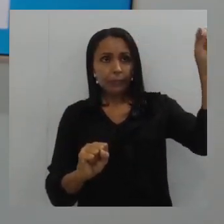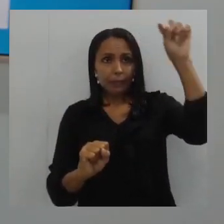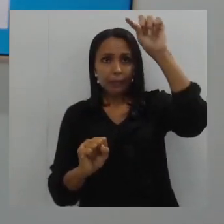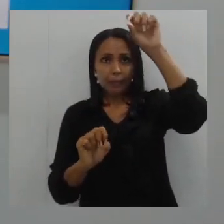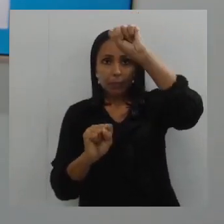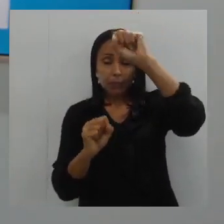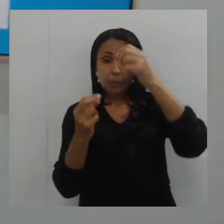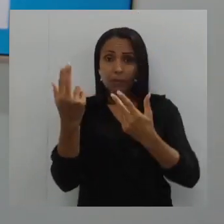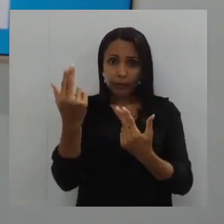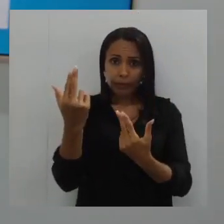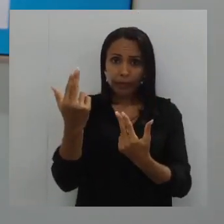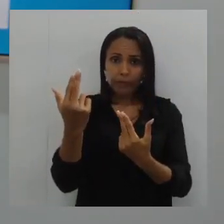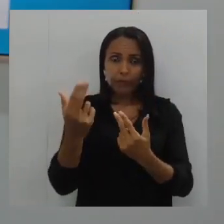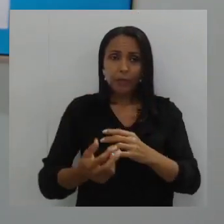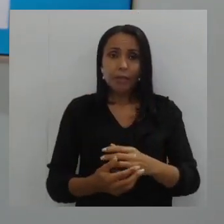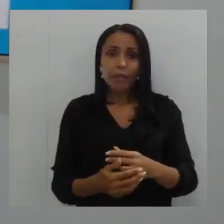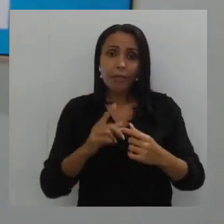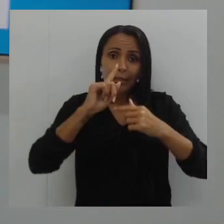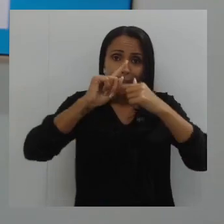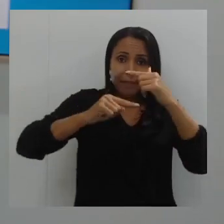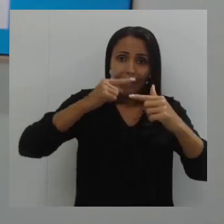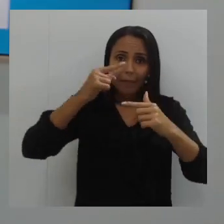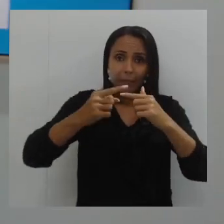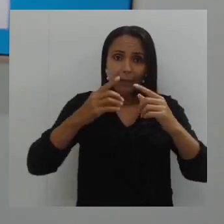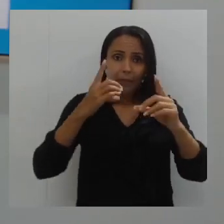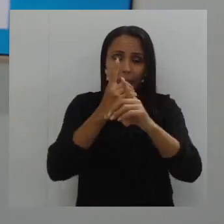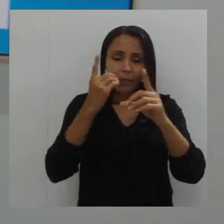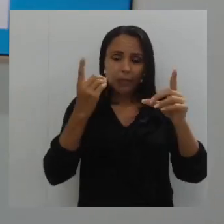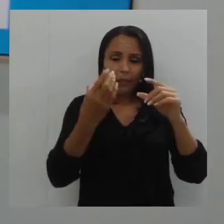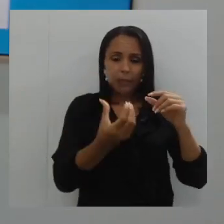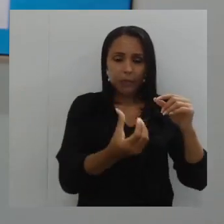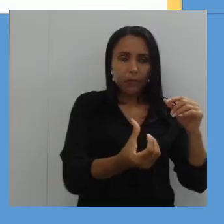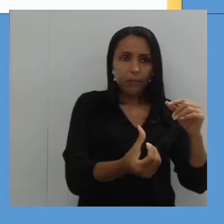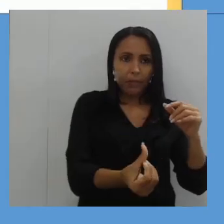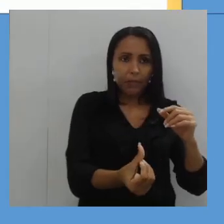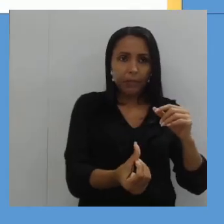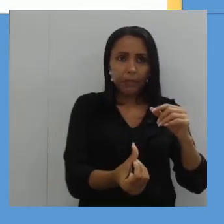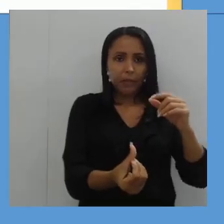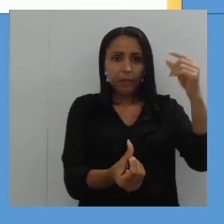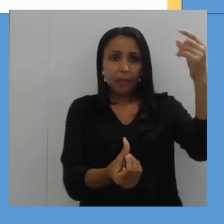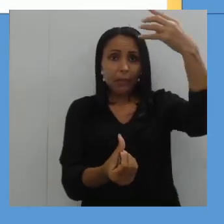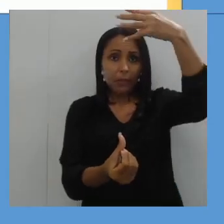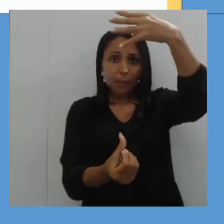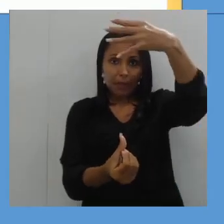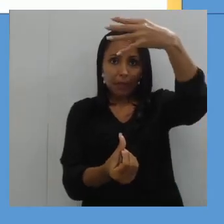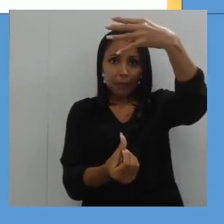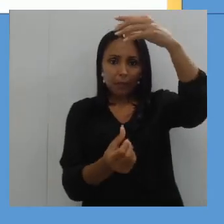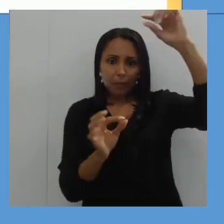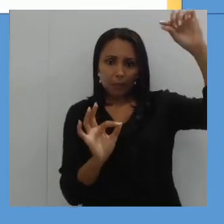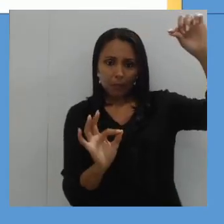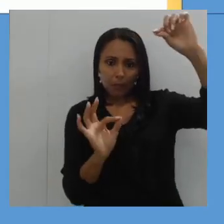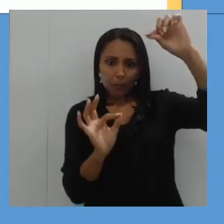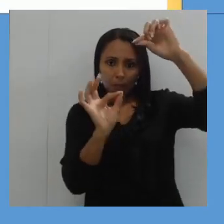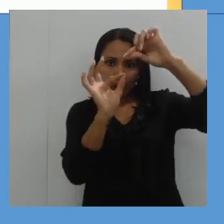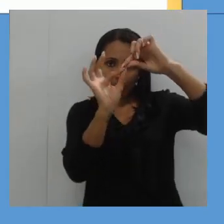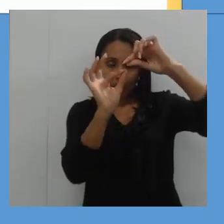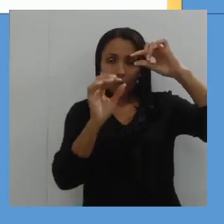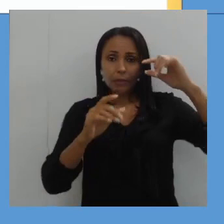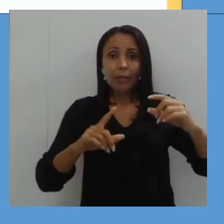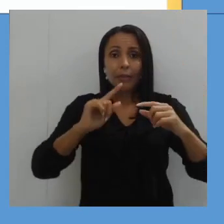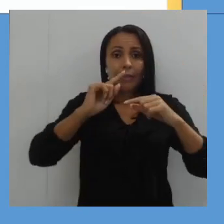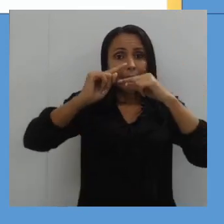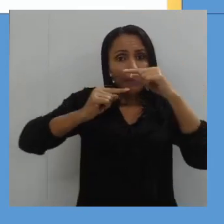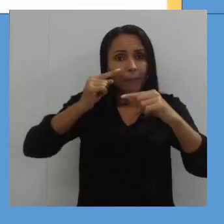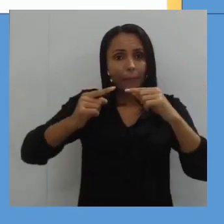são iguais, certo? Depois eu encontro o ponto 6 e o ponto 4 aqui, depois eu encontro